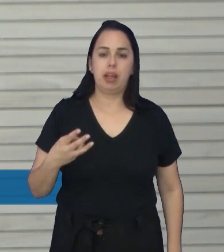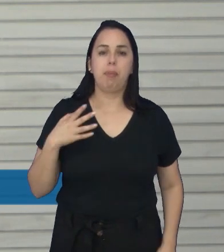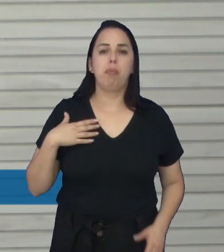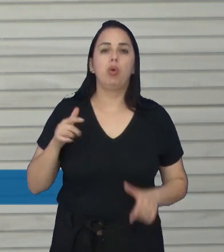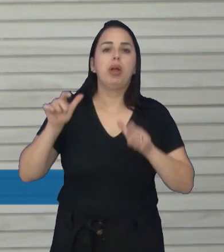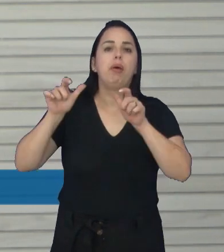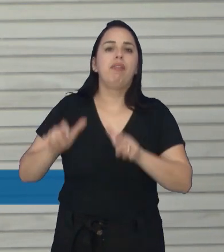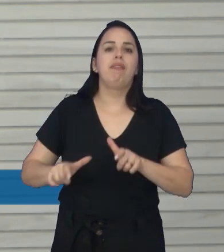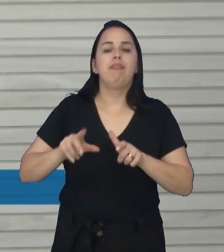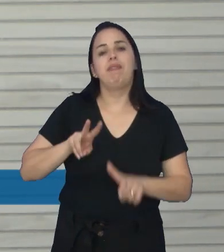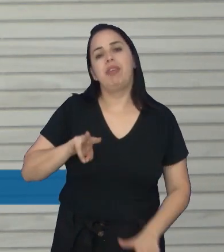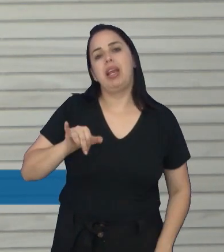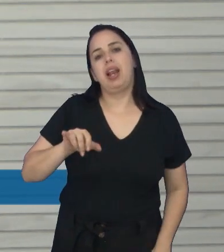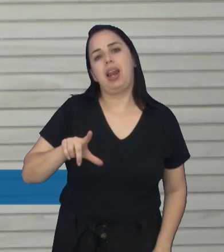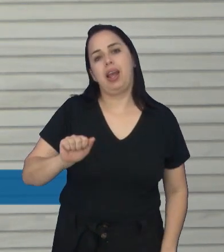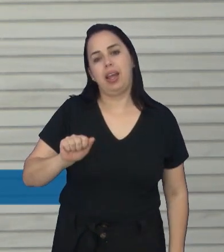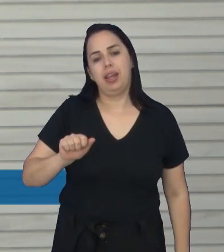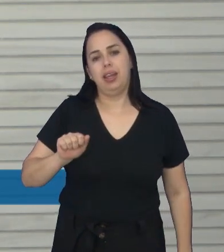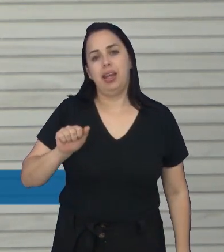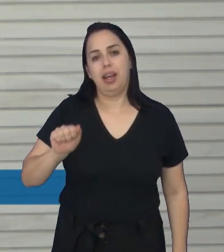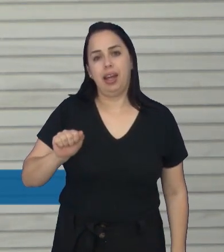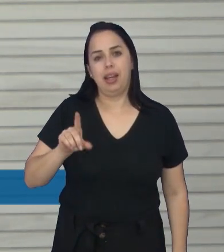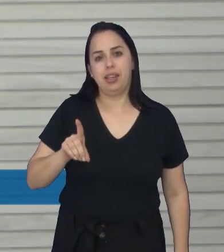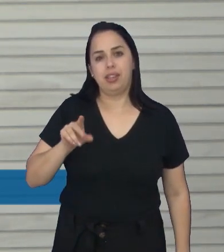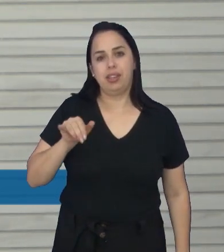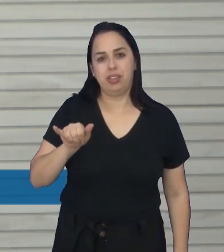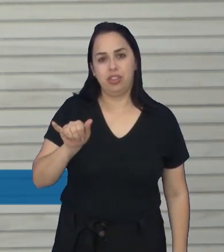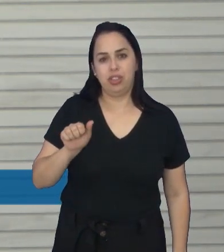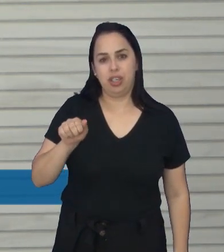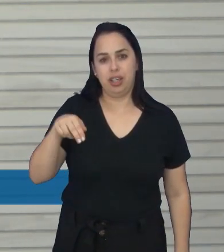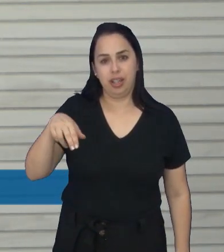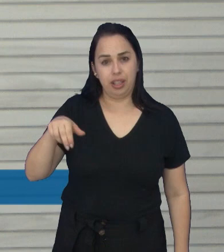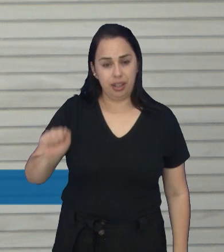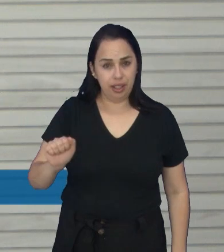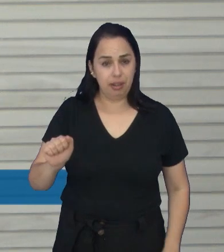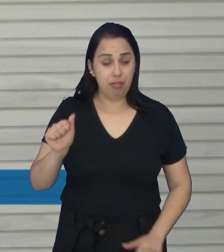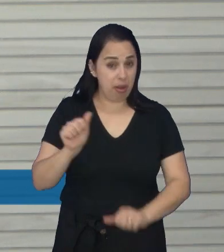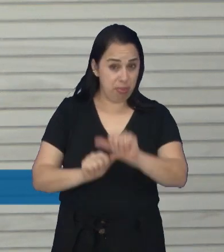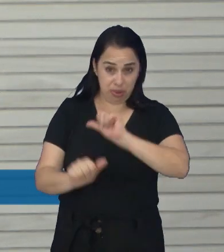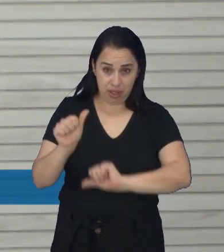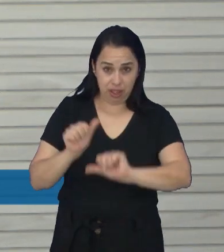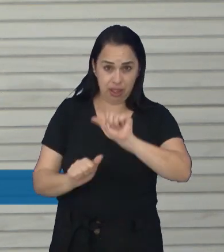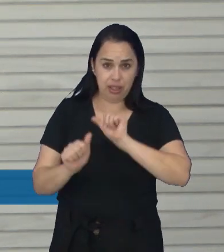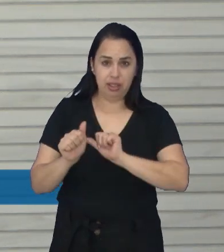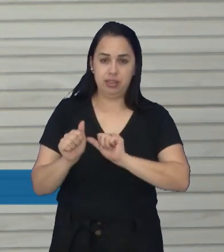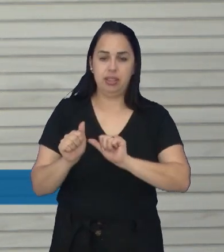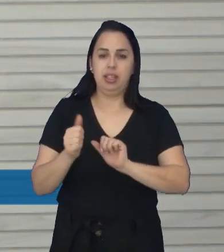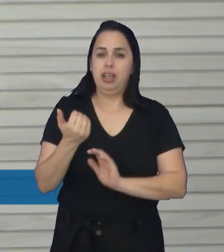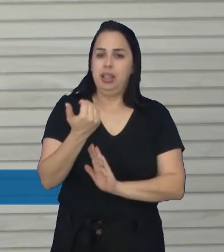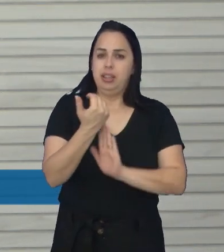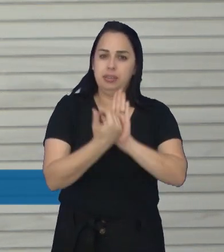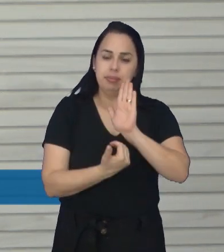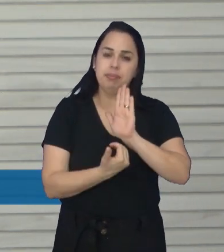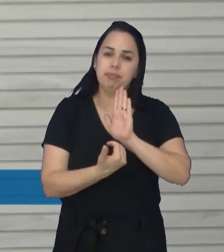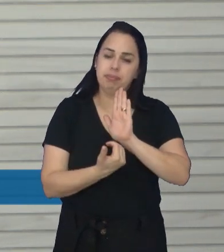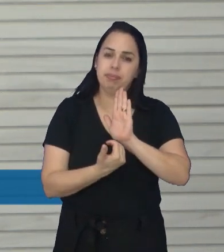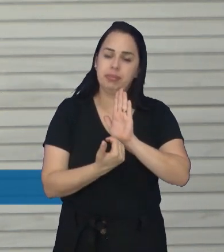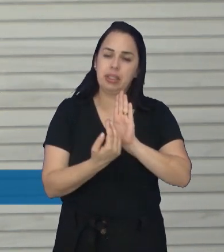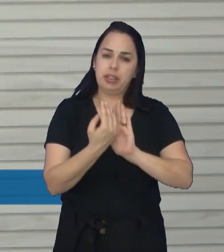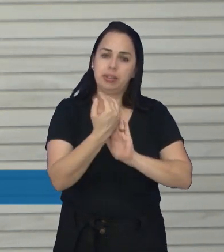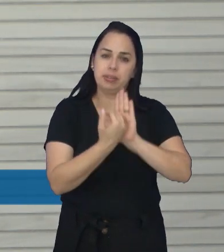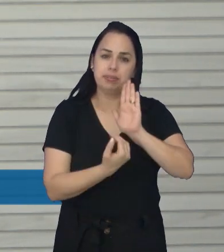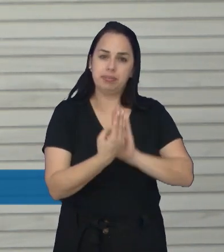Ana para o centro expandido também que dá mais desconto de